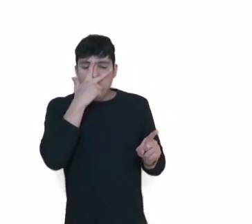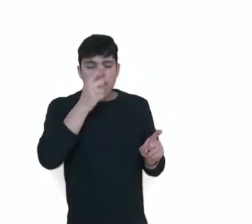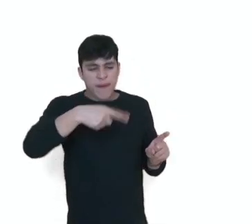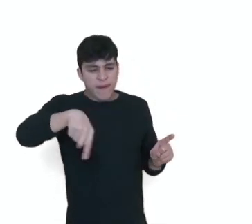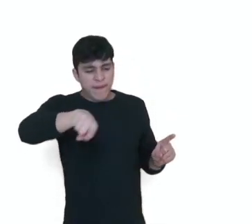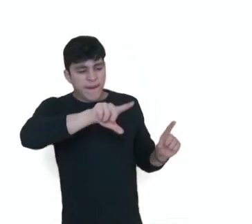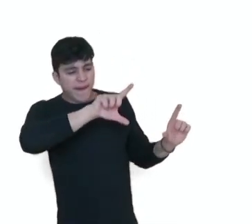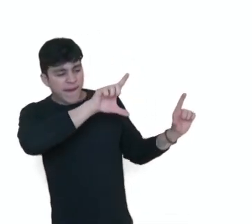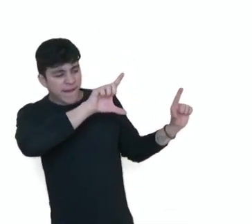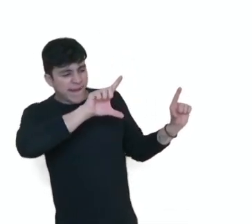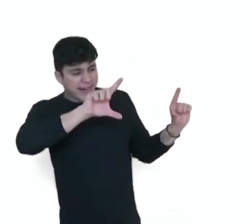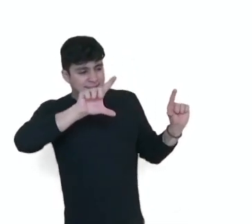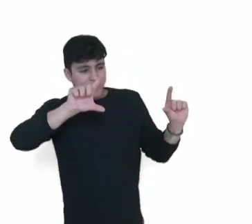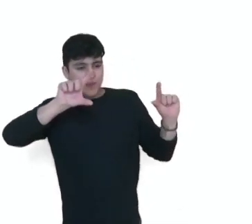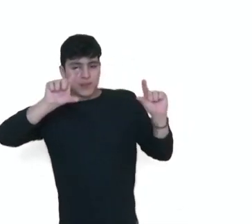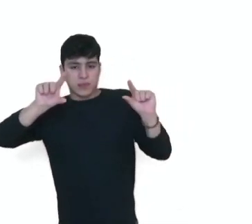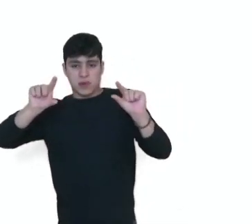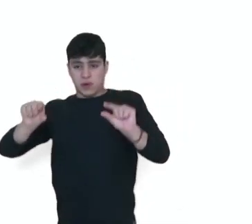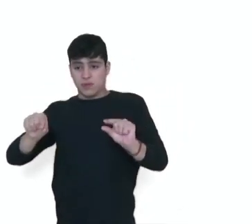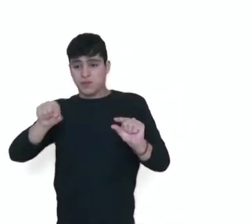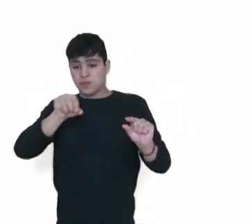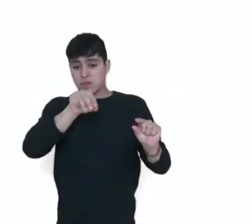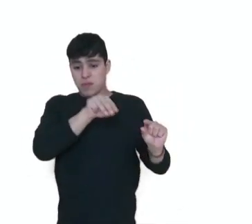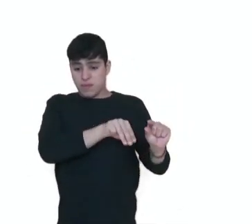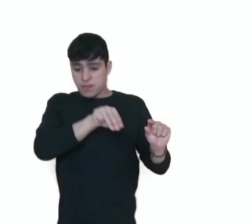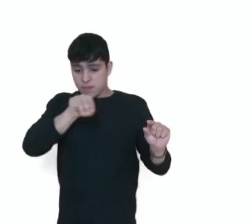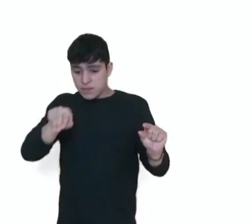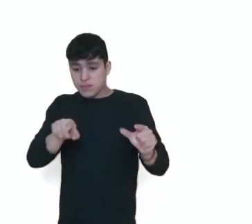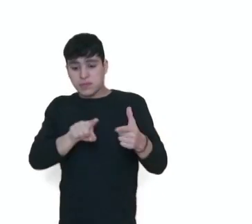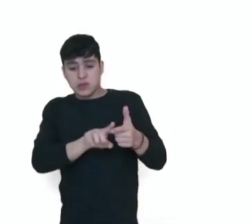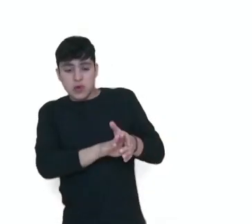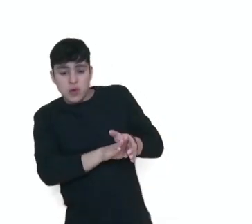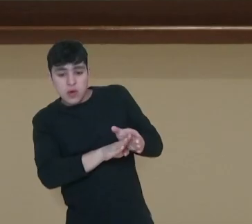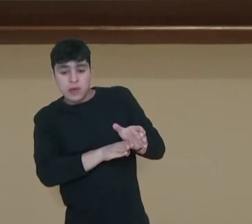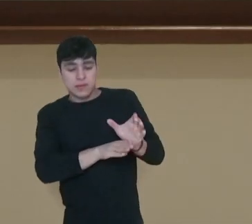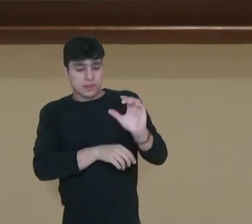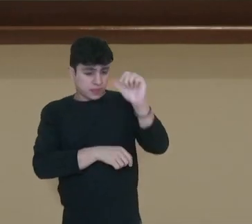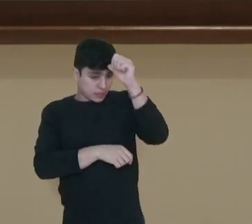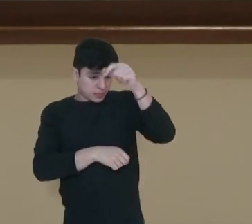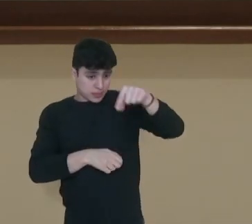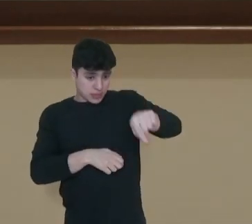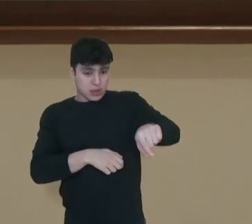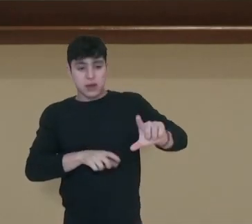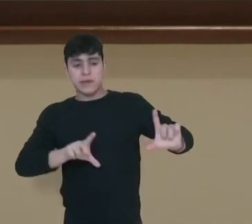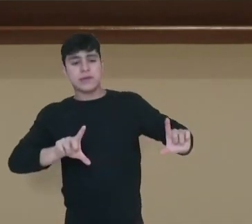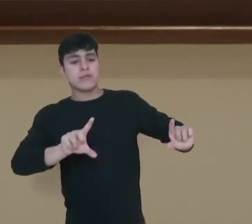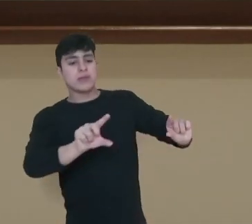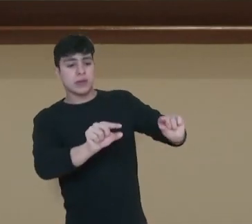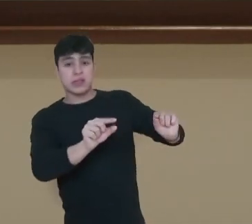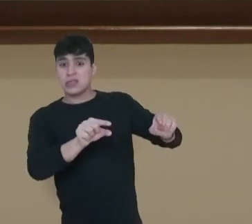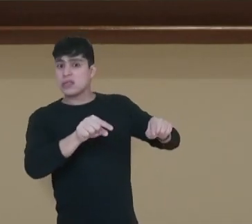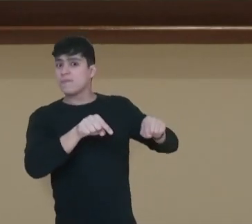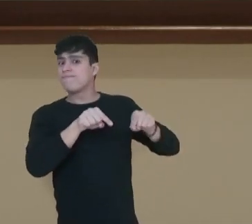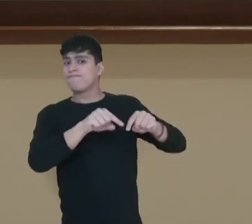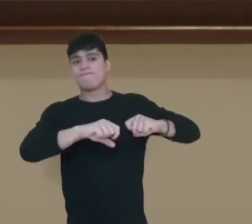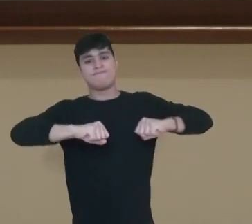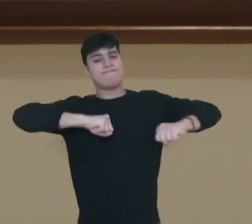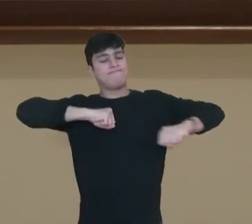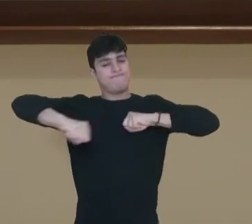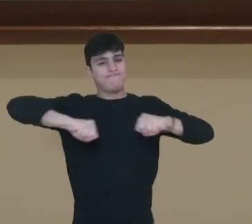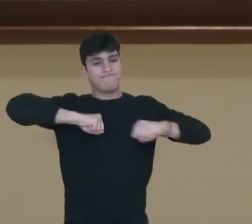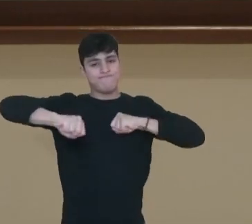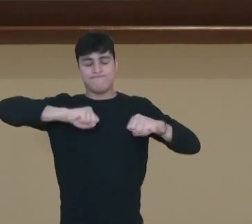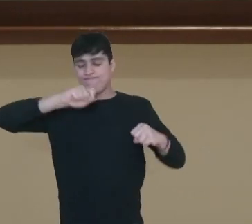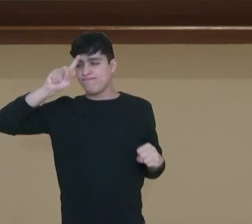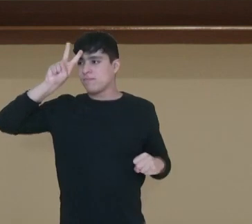todo o poder dos ministros e conselheiros indianos, e isso tudo vai acabar gerando uma série